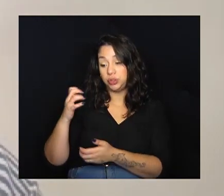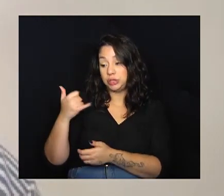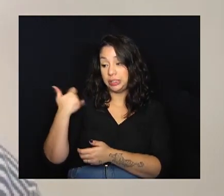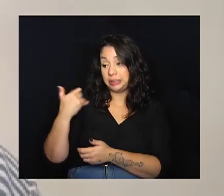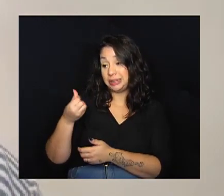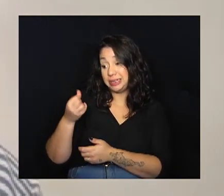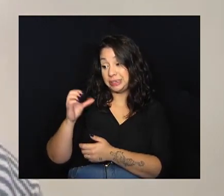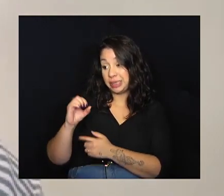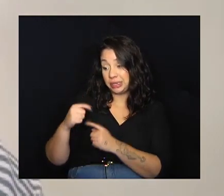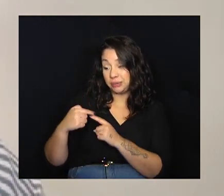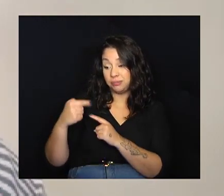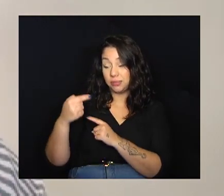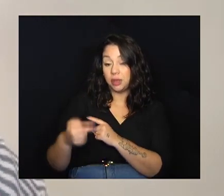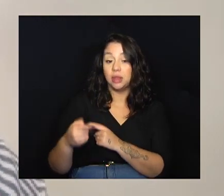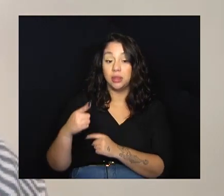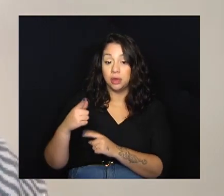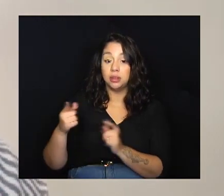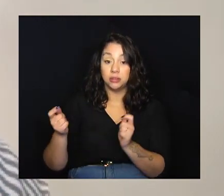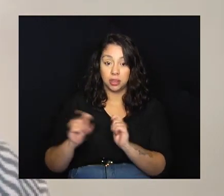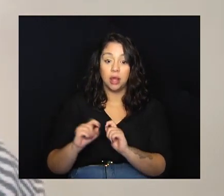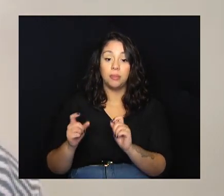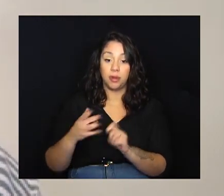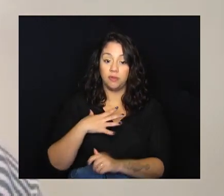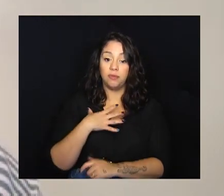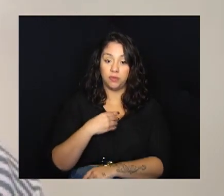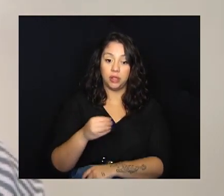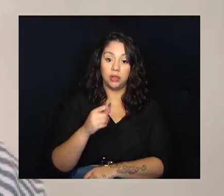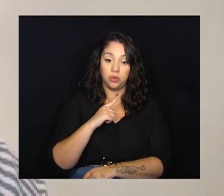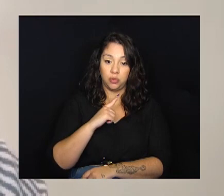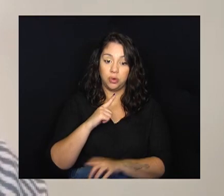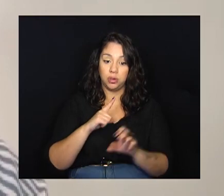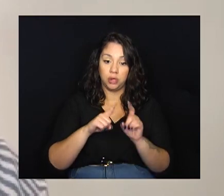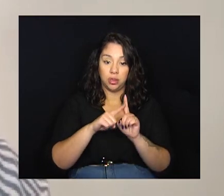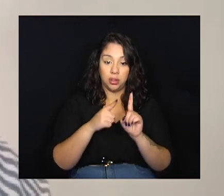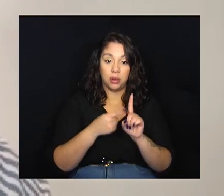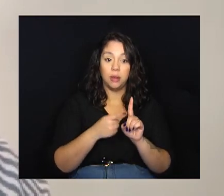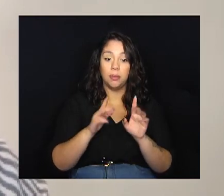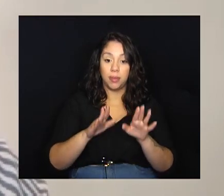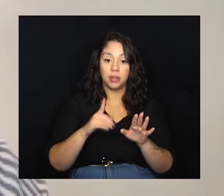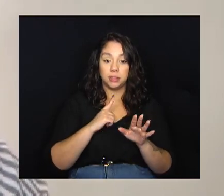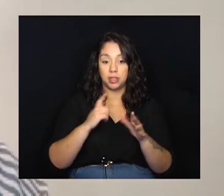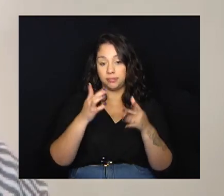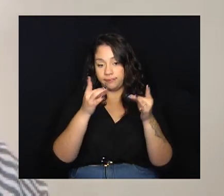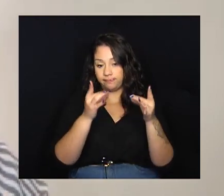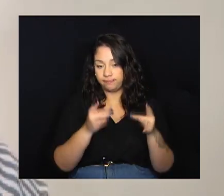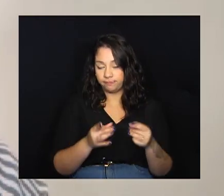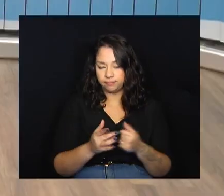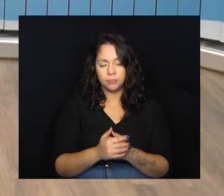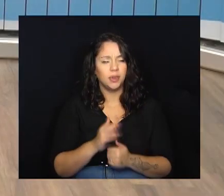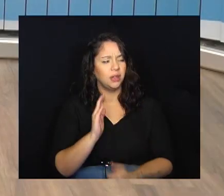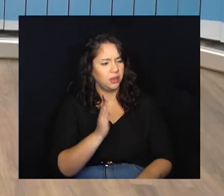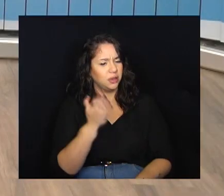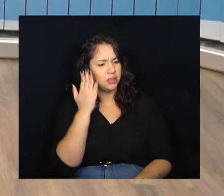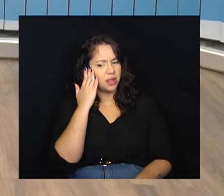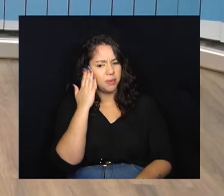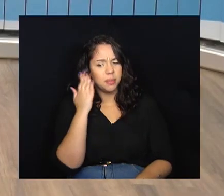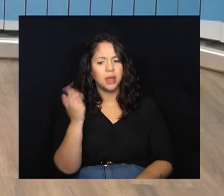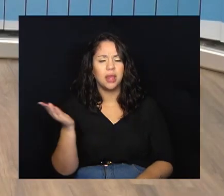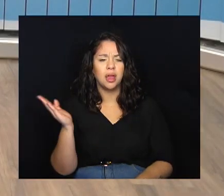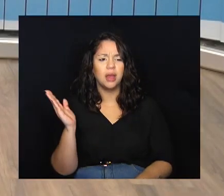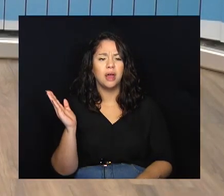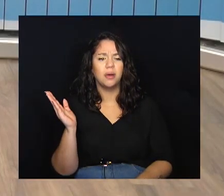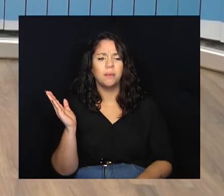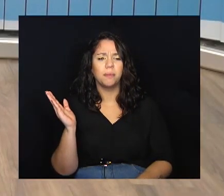conseguiria que ele se reproduzisse né mas com todas essas ressalvas dá para saber Arthur até quando